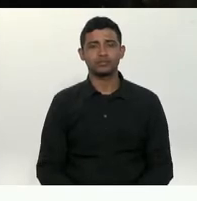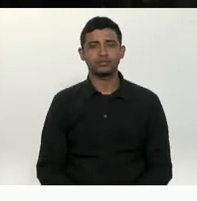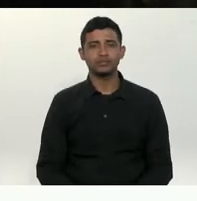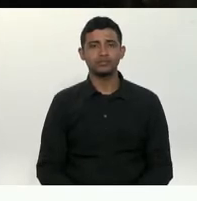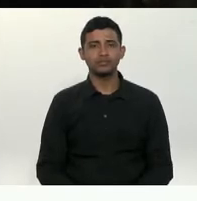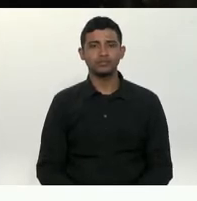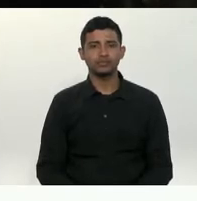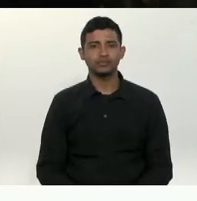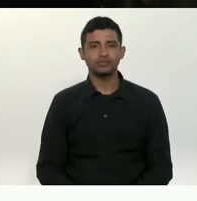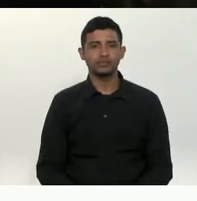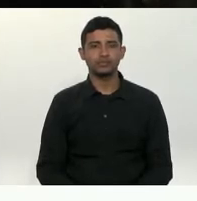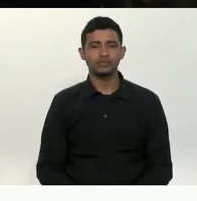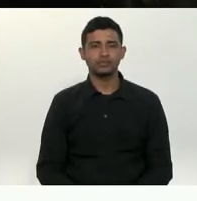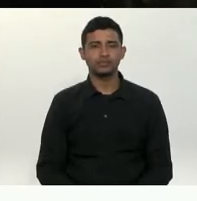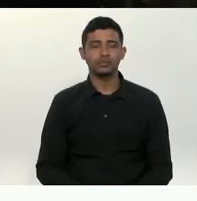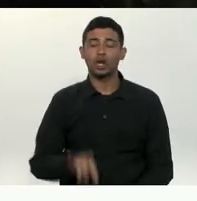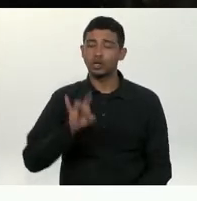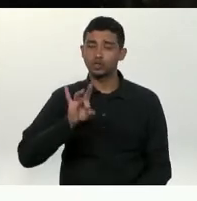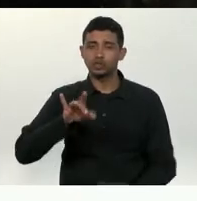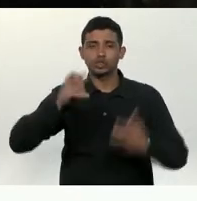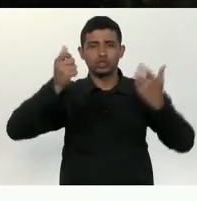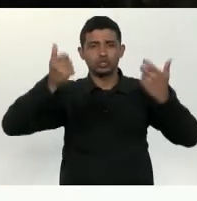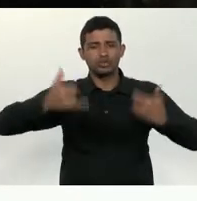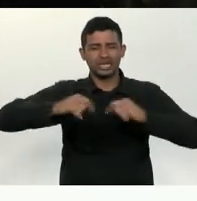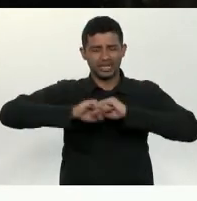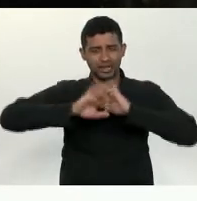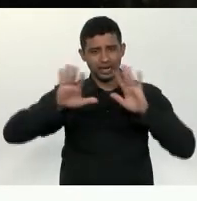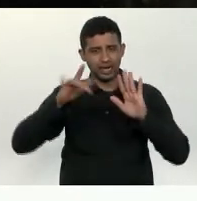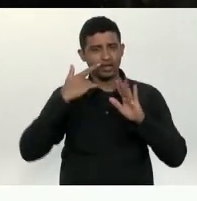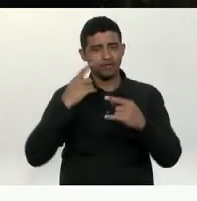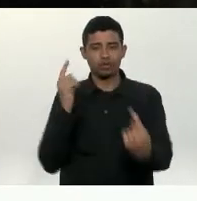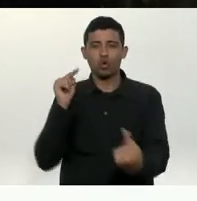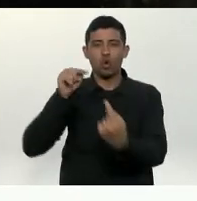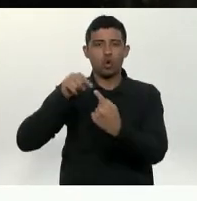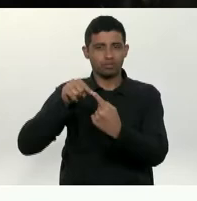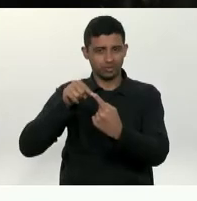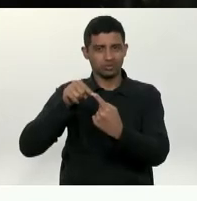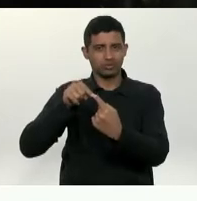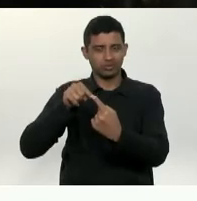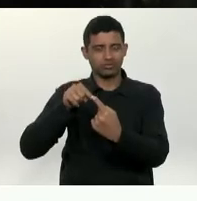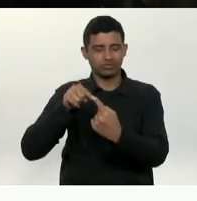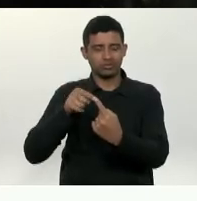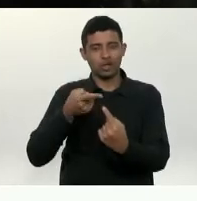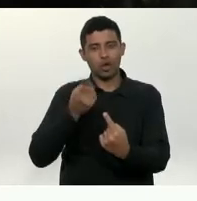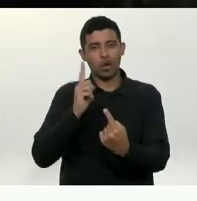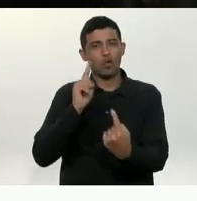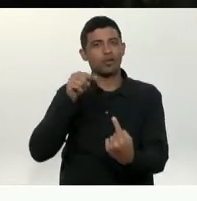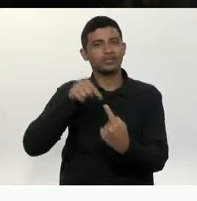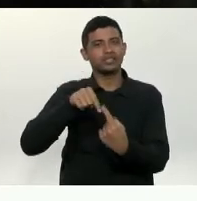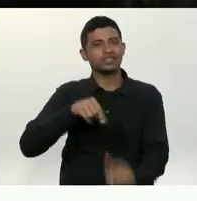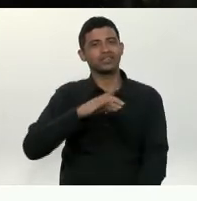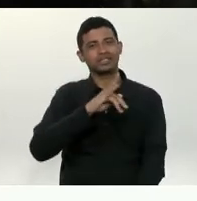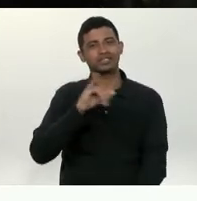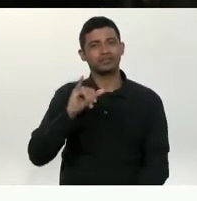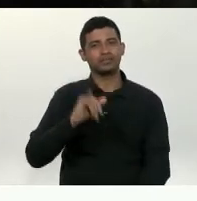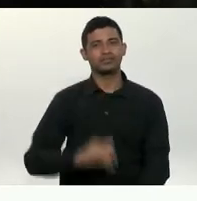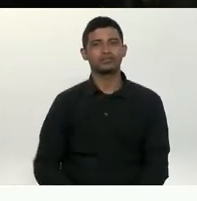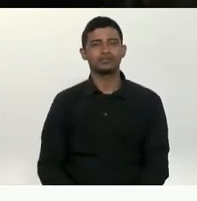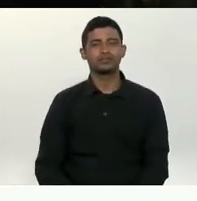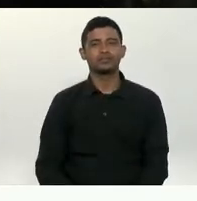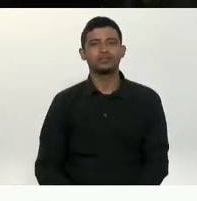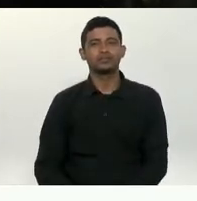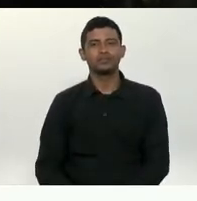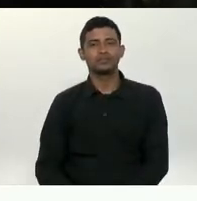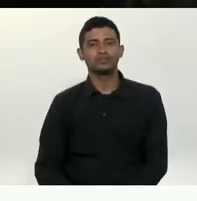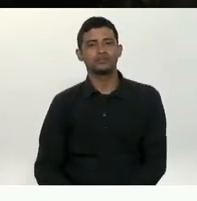Só colocando de forma clara o objetivo, um dos objetivos dessa CPI. Deixa eu lhe fazer